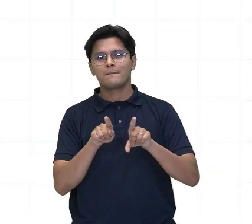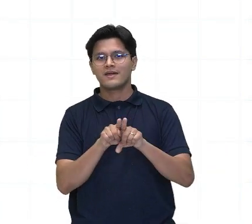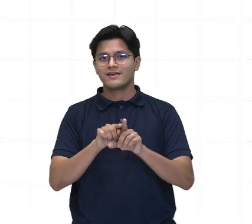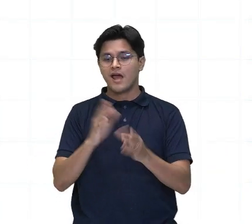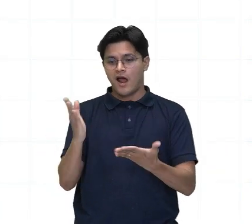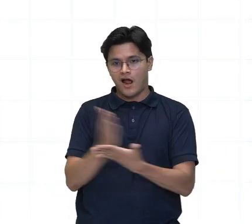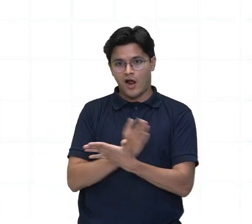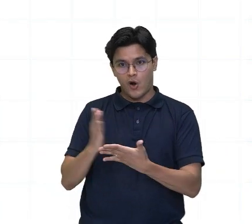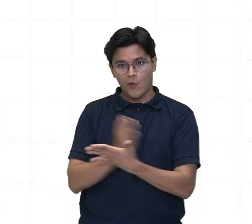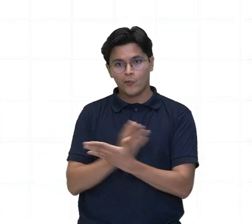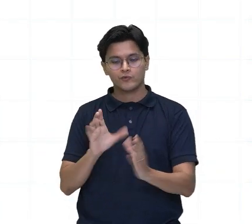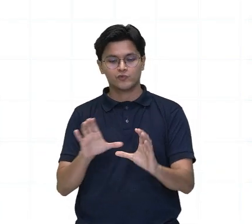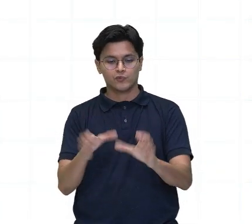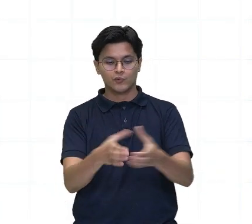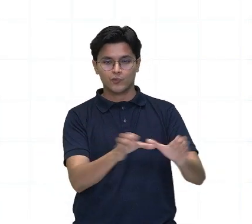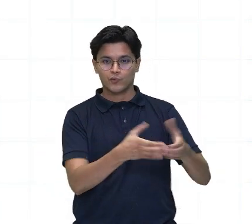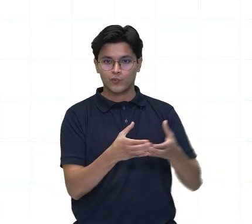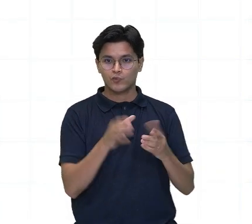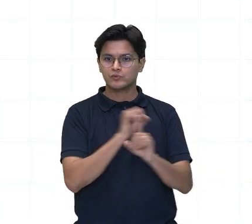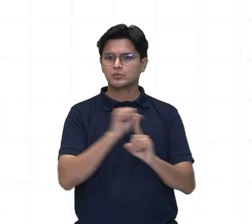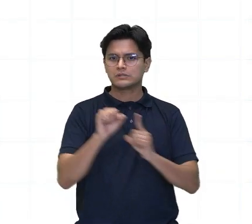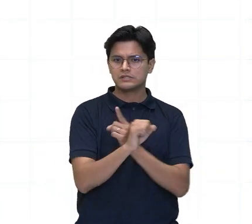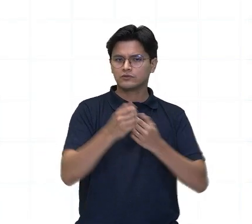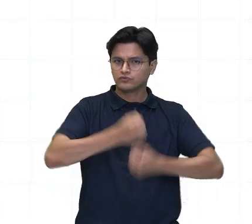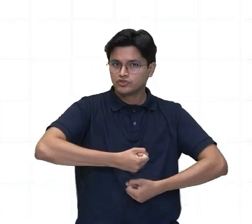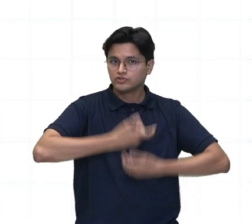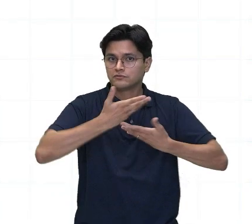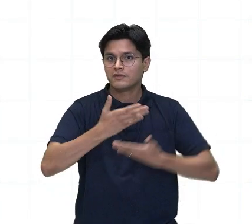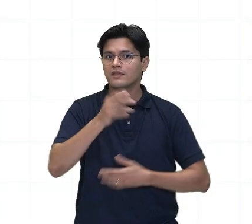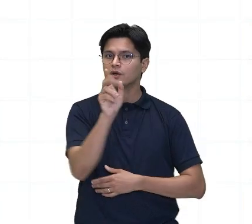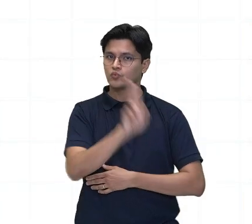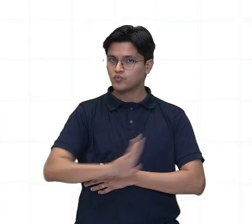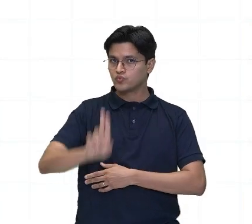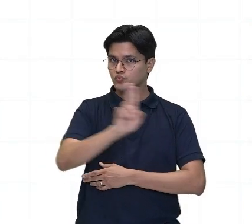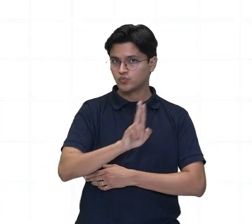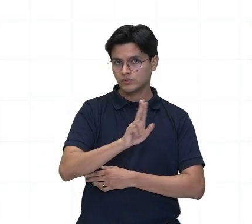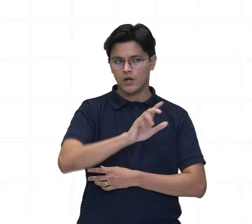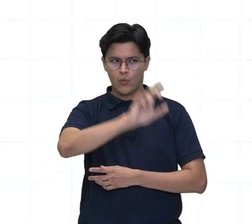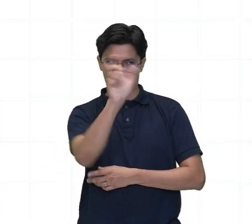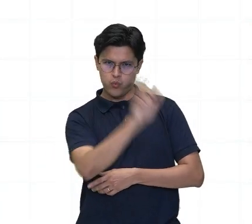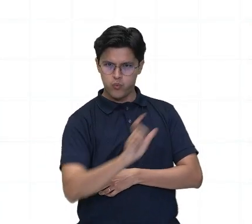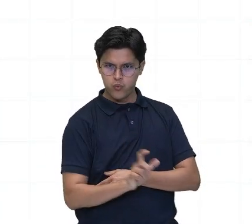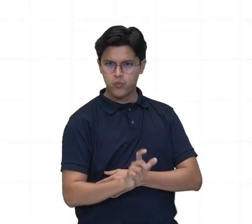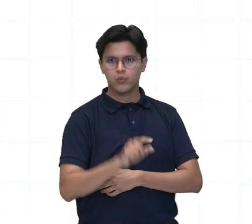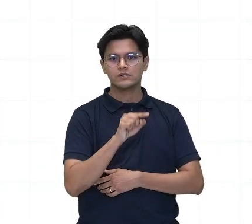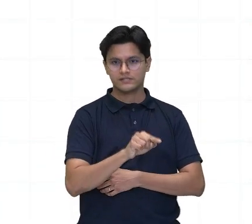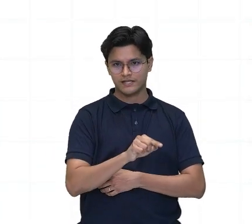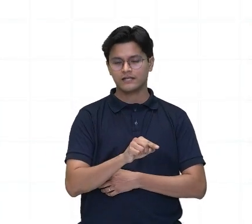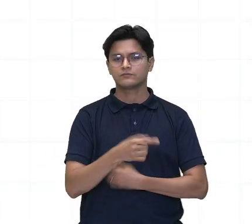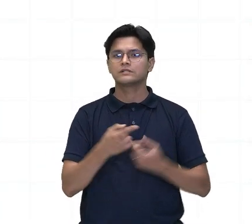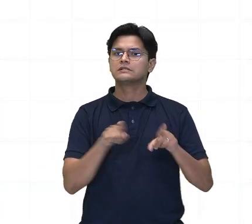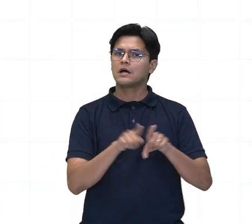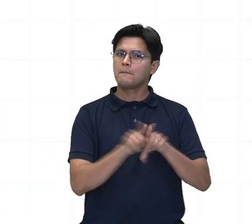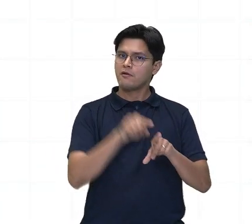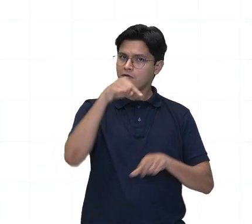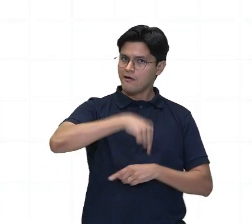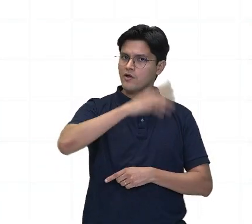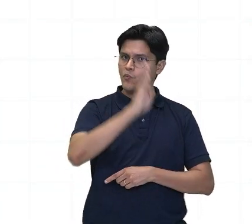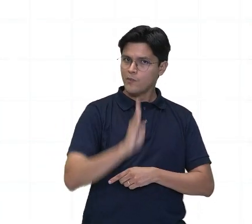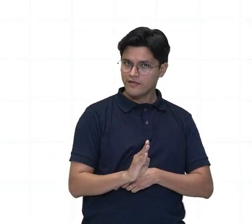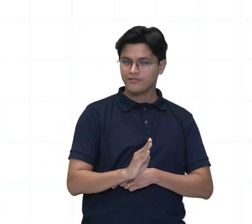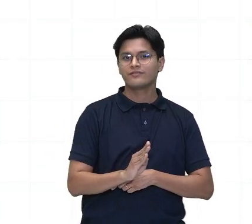olha. Ela não é considerada arte e ela é proibida. Por que ela é proibida?